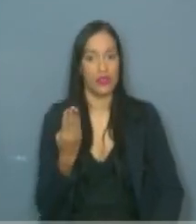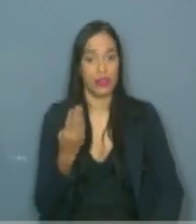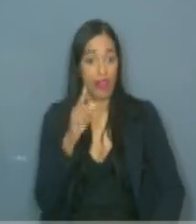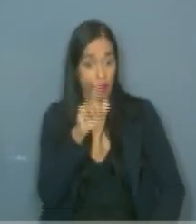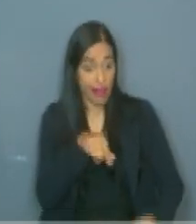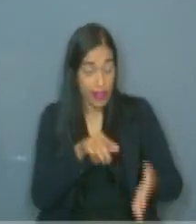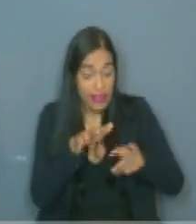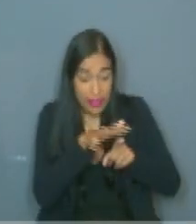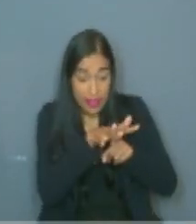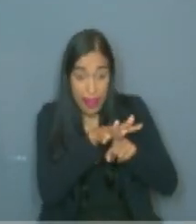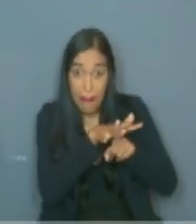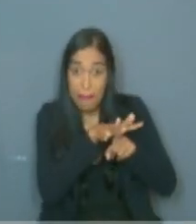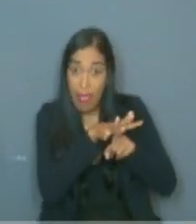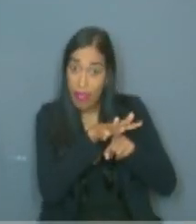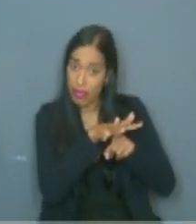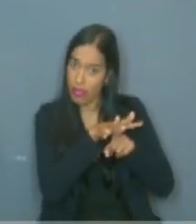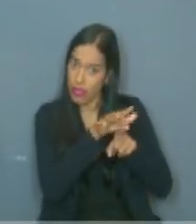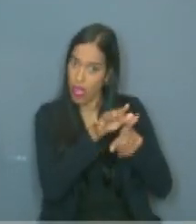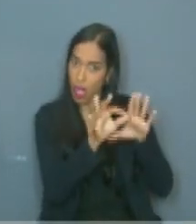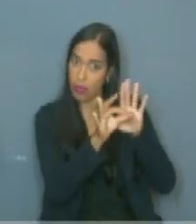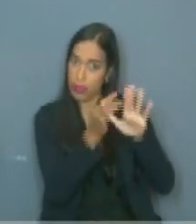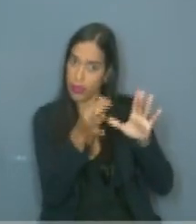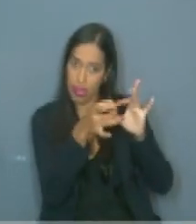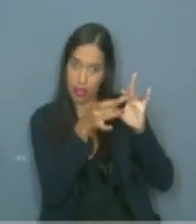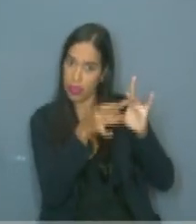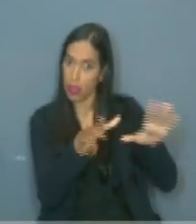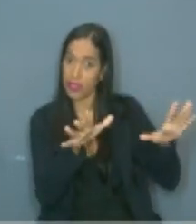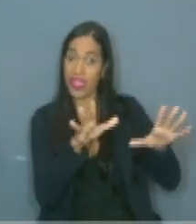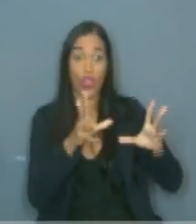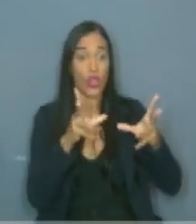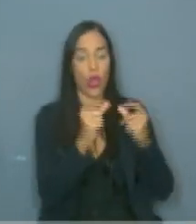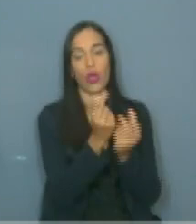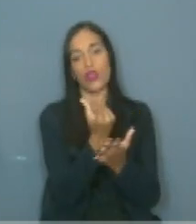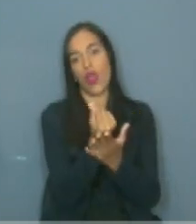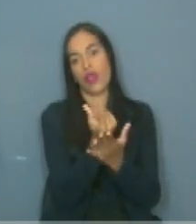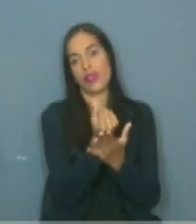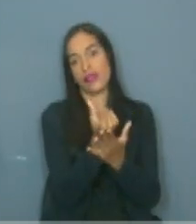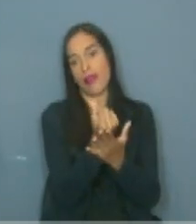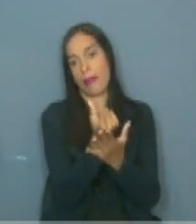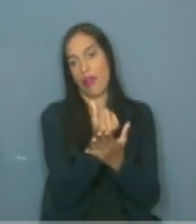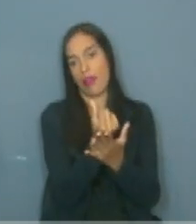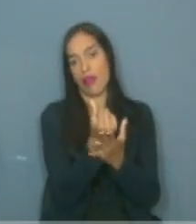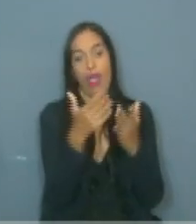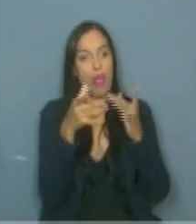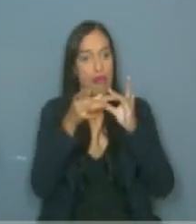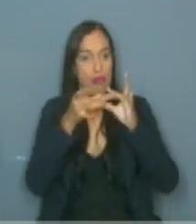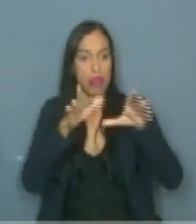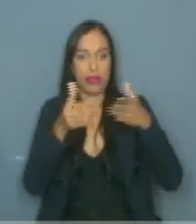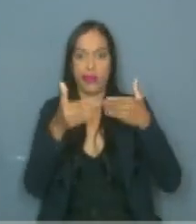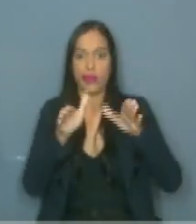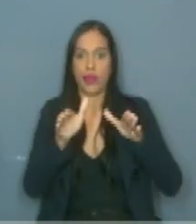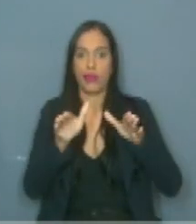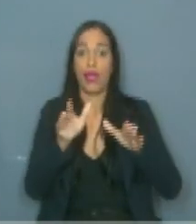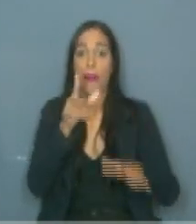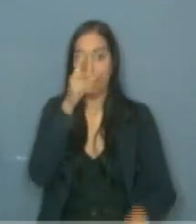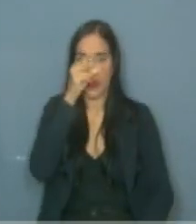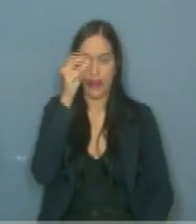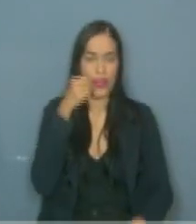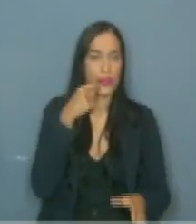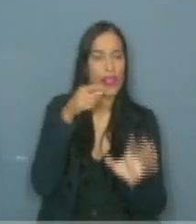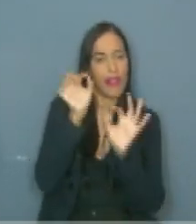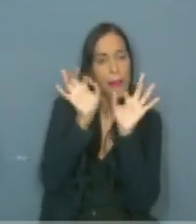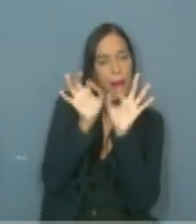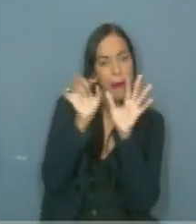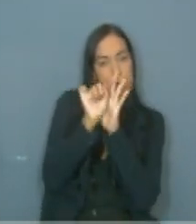são apenas autorizativas, o orçamento inteiro é autorizativo. Quando a Prefeitura diz que está planejando gastar